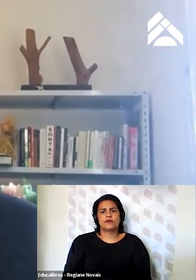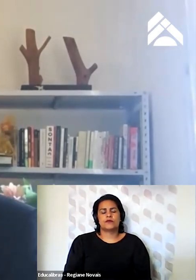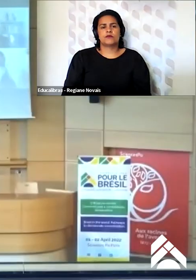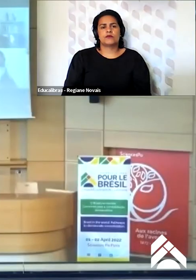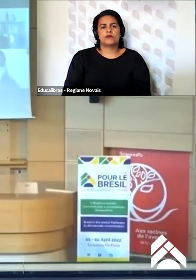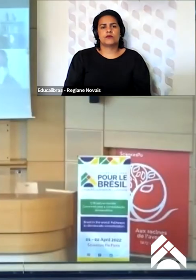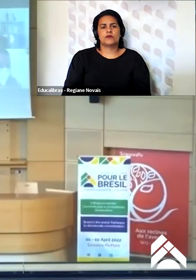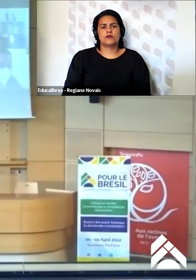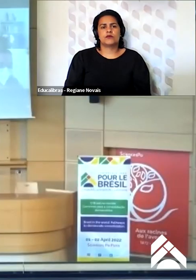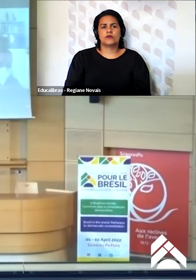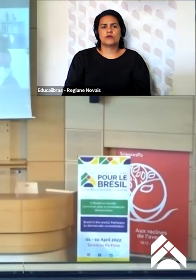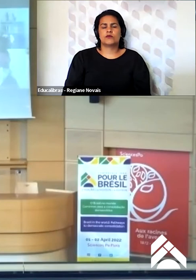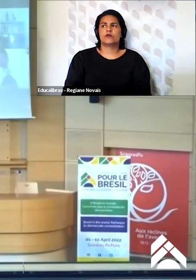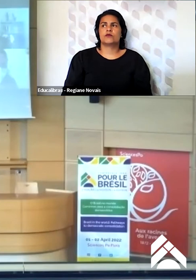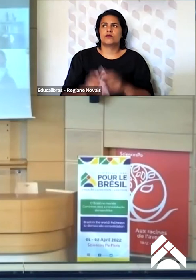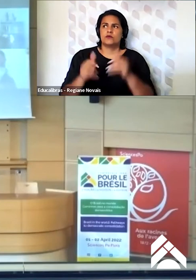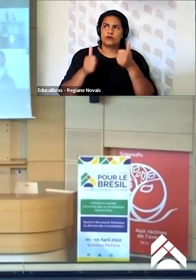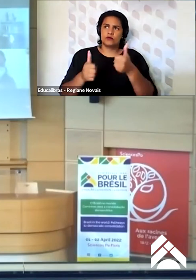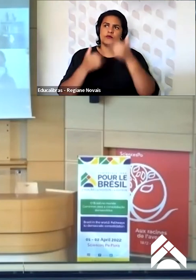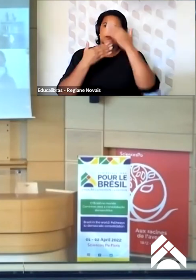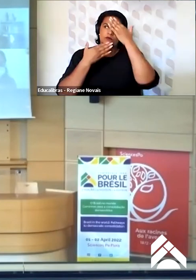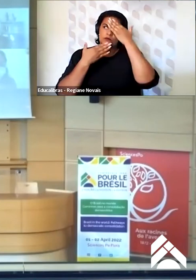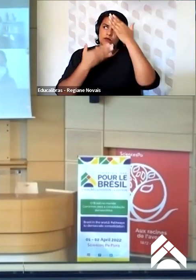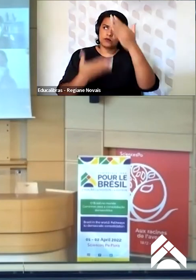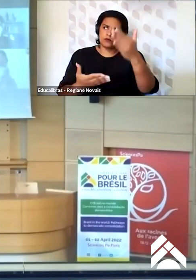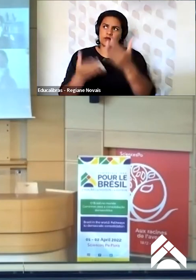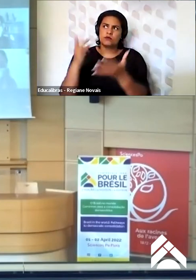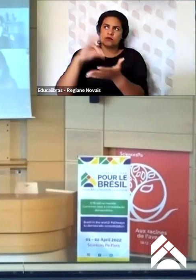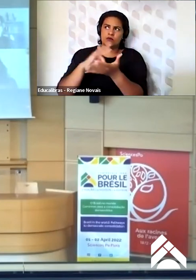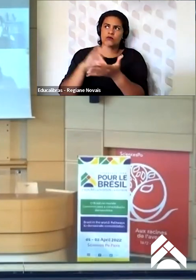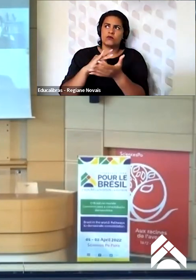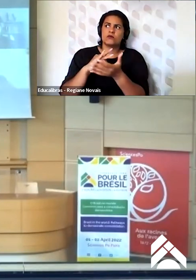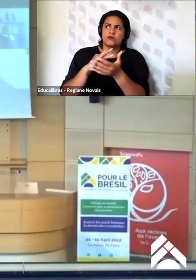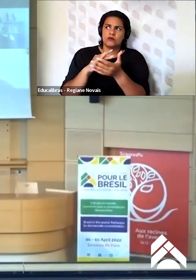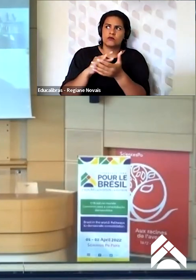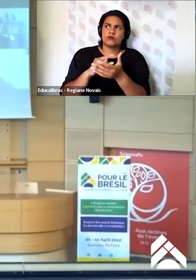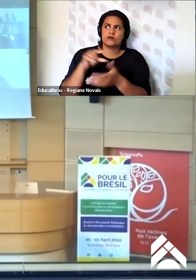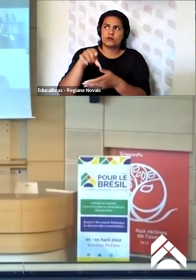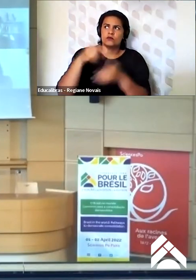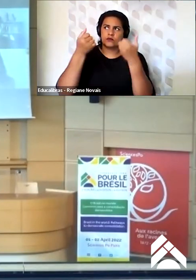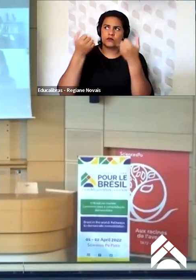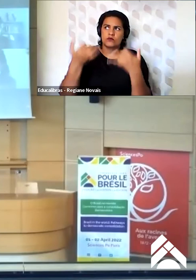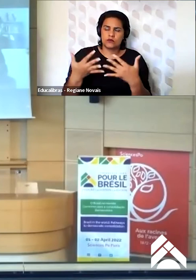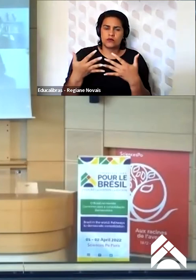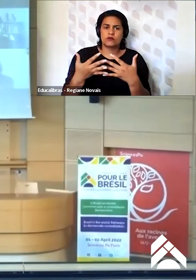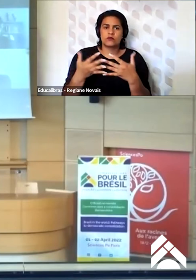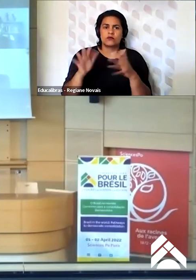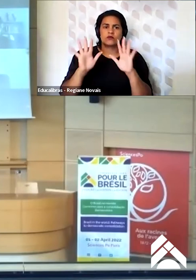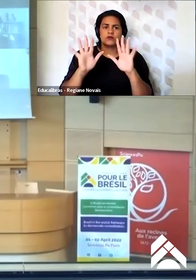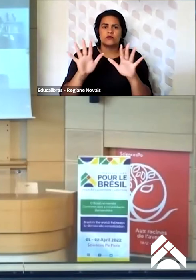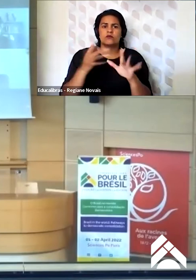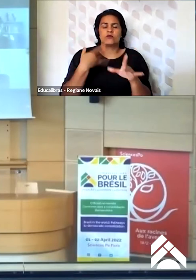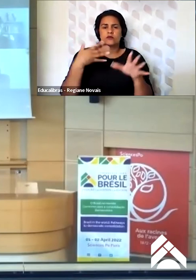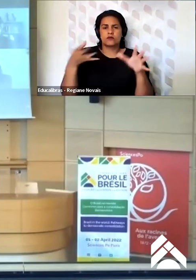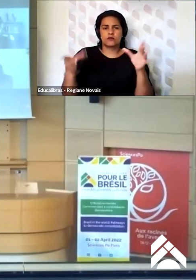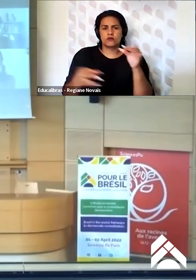Muito obrigado, João Viles, pela sua fala. E me permite fazer a ponte com a pergunta que eu